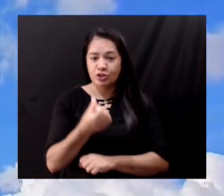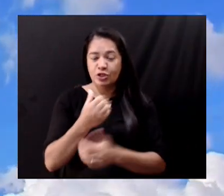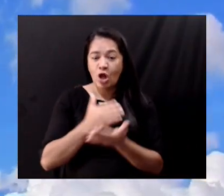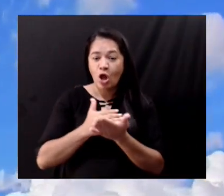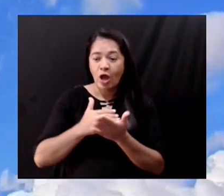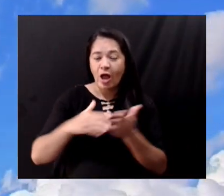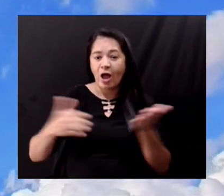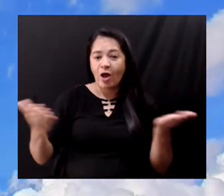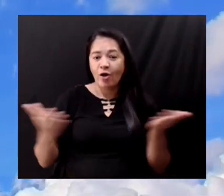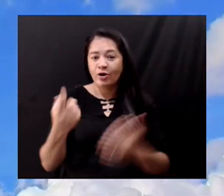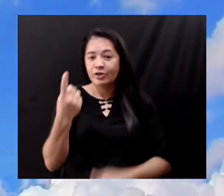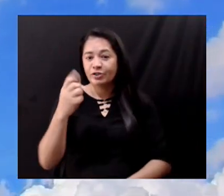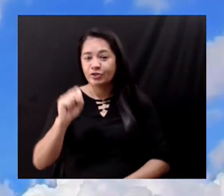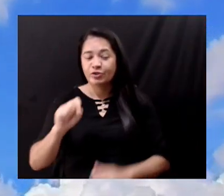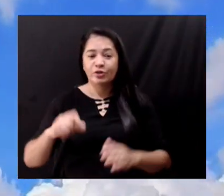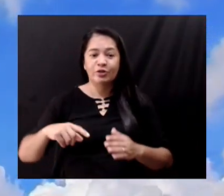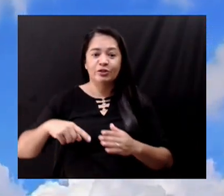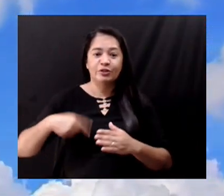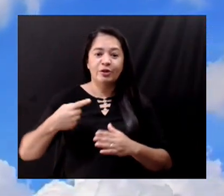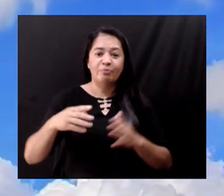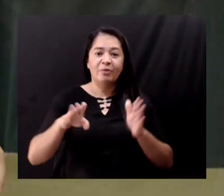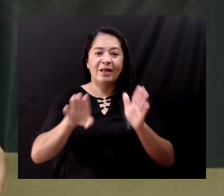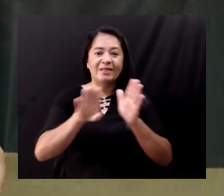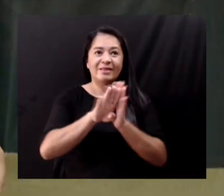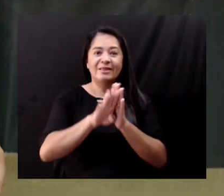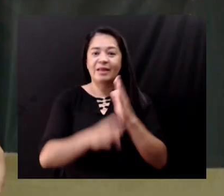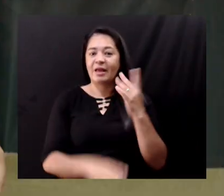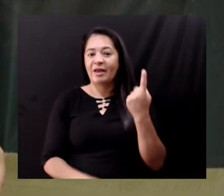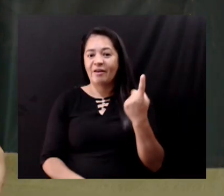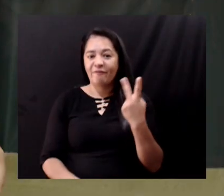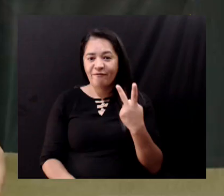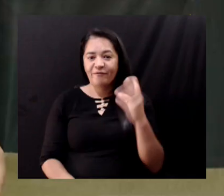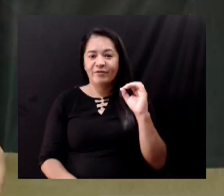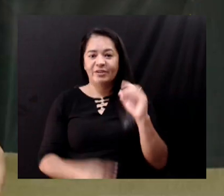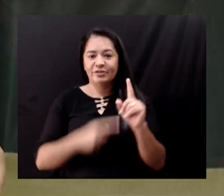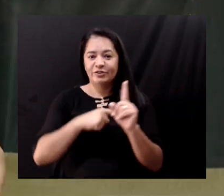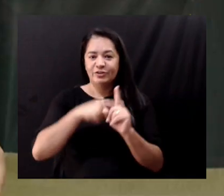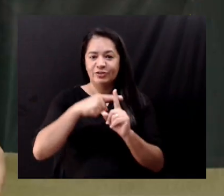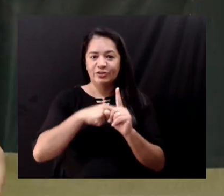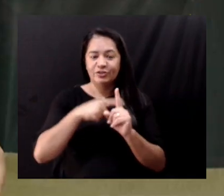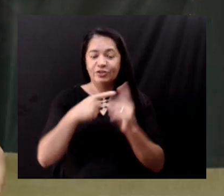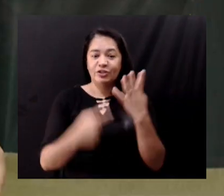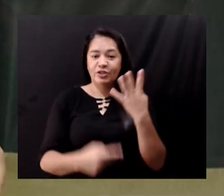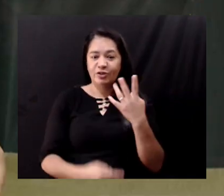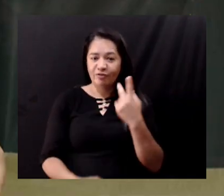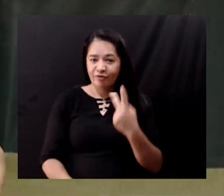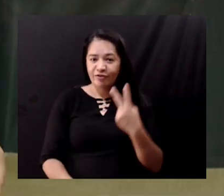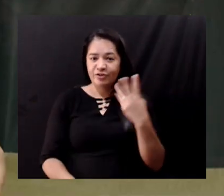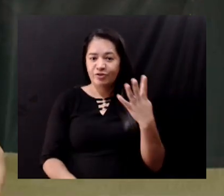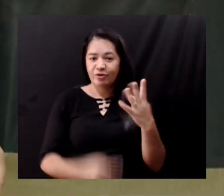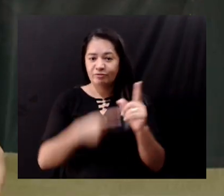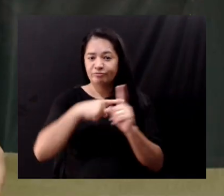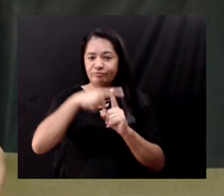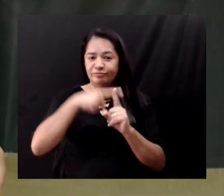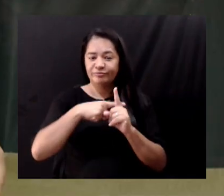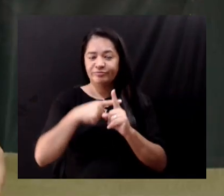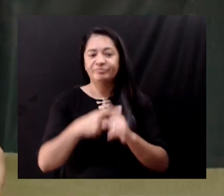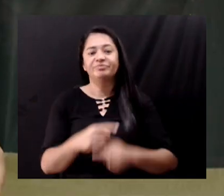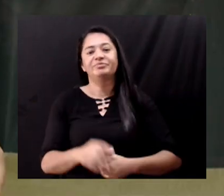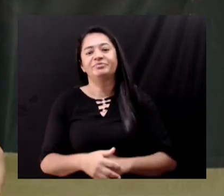e a máxima, de acordo com o CEPAGRE, 24 graus. Essa é a previsão do tempo para a nossa metrópole